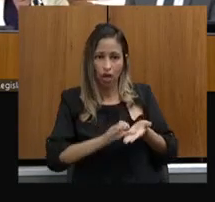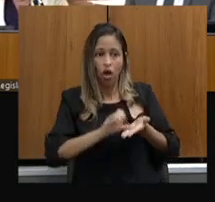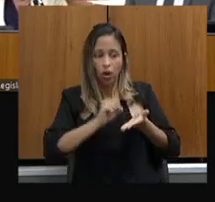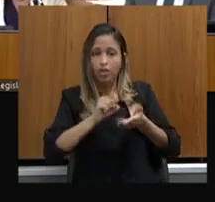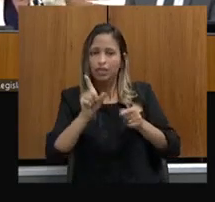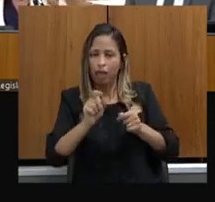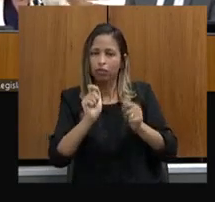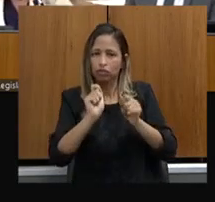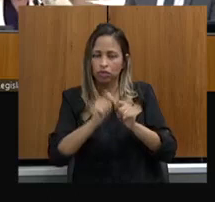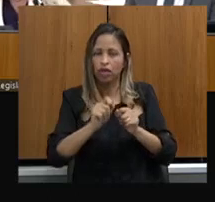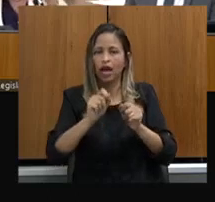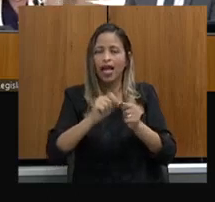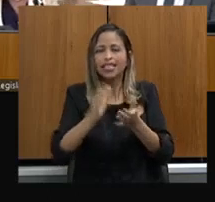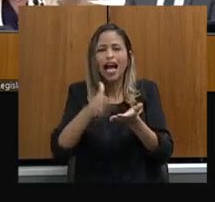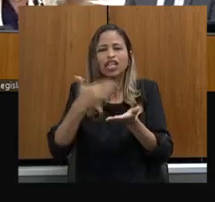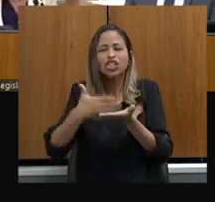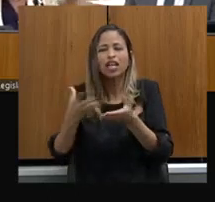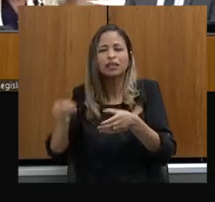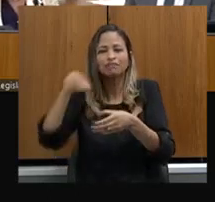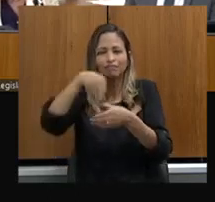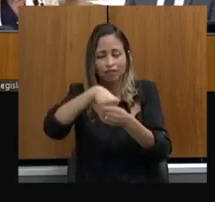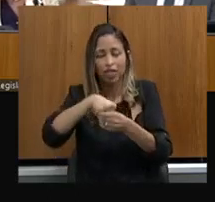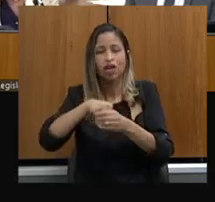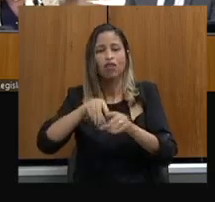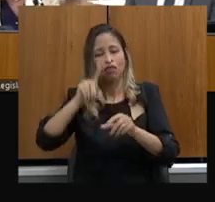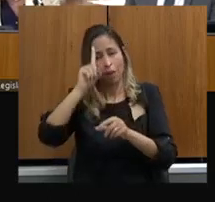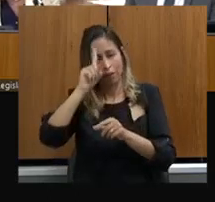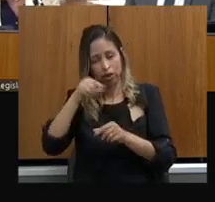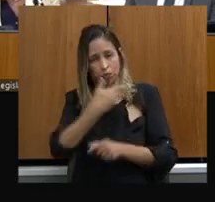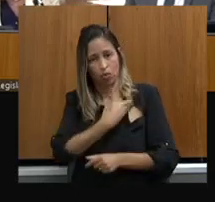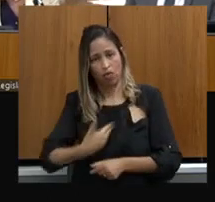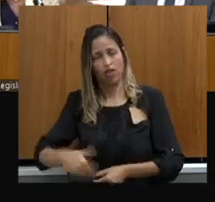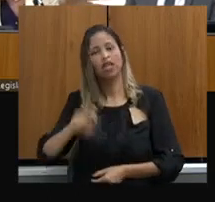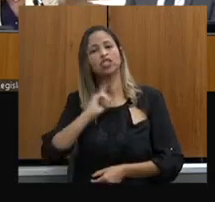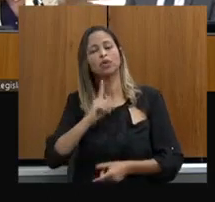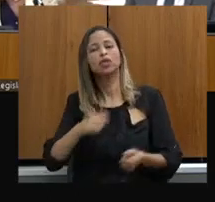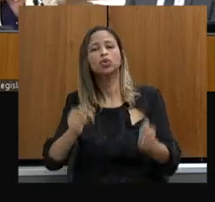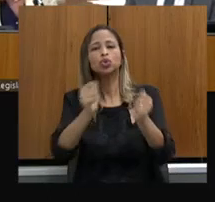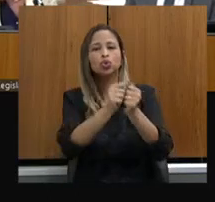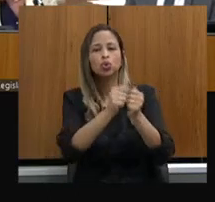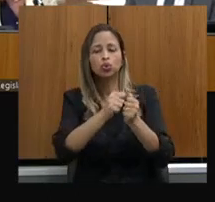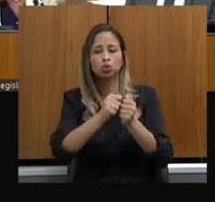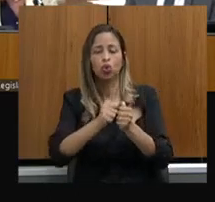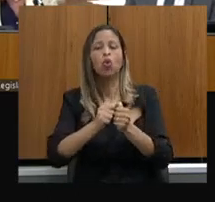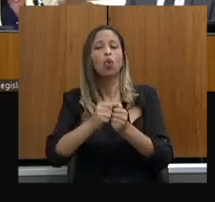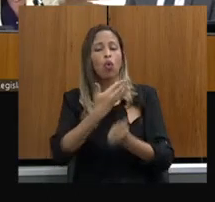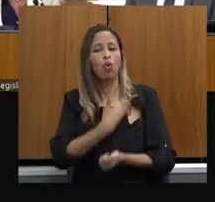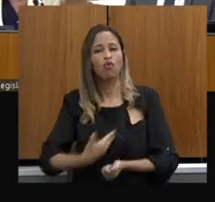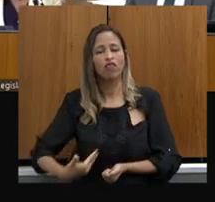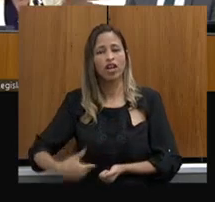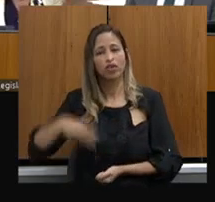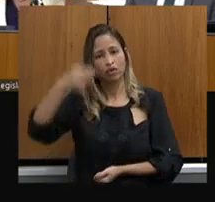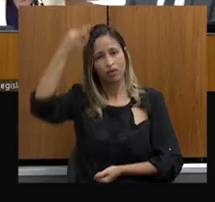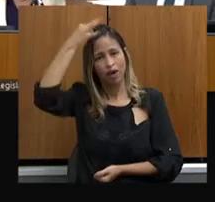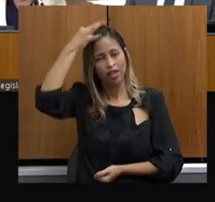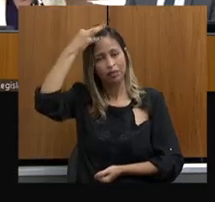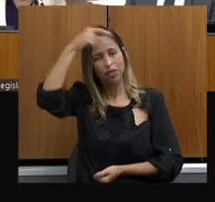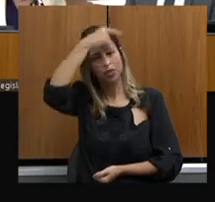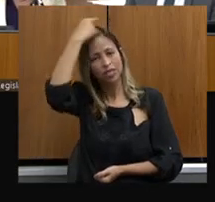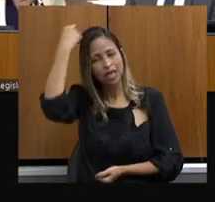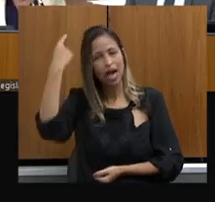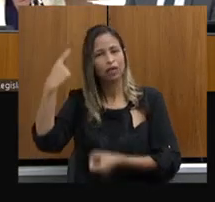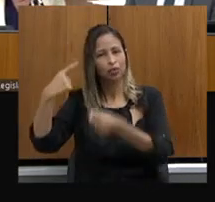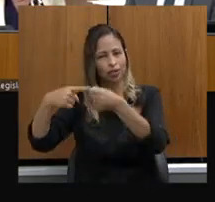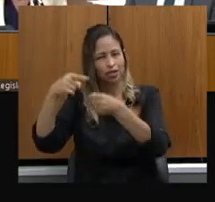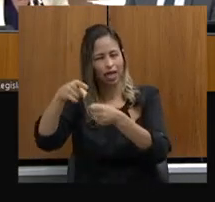pelo desastre essa agenda integrada foi estabelecida pelo governo de Minas em conjunto com o Governo do Espírito Santo ainda no